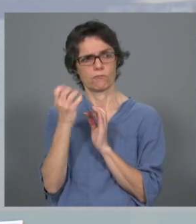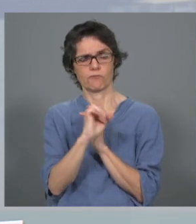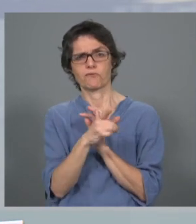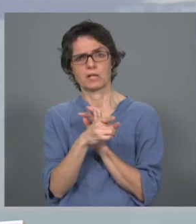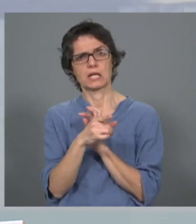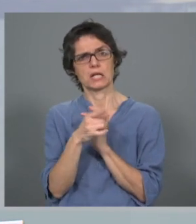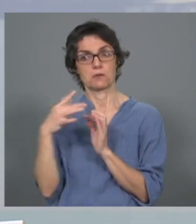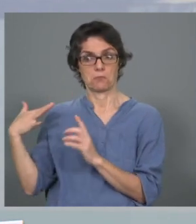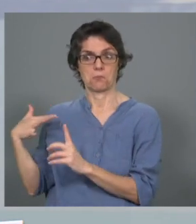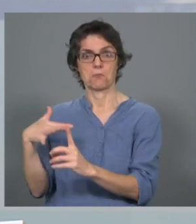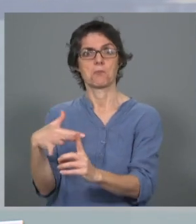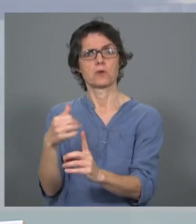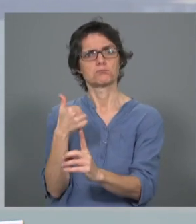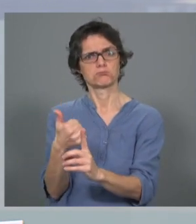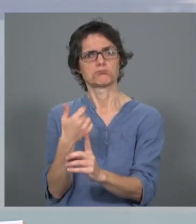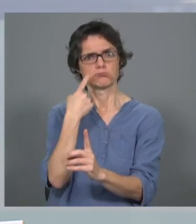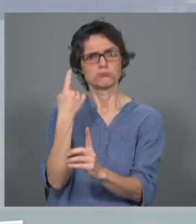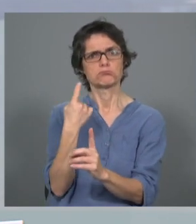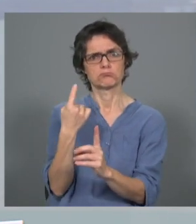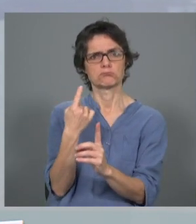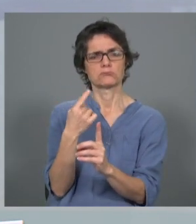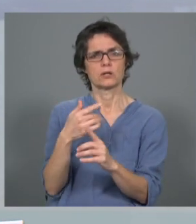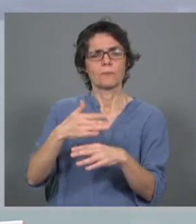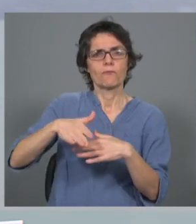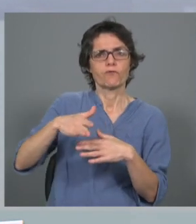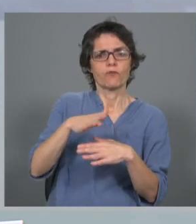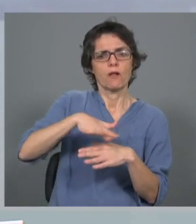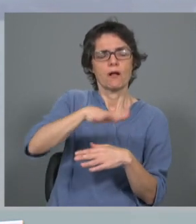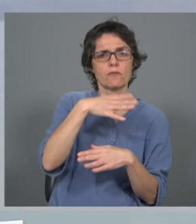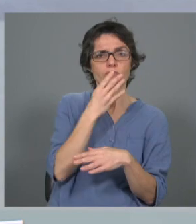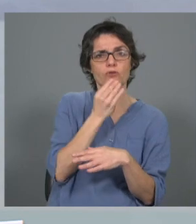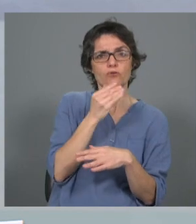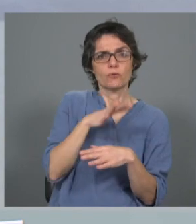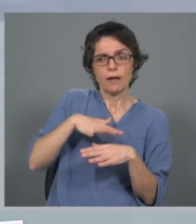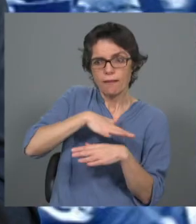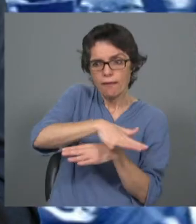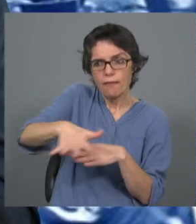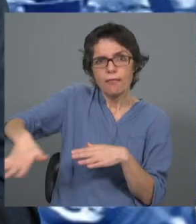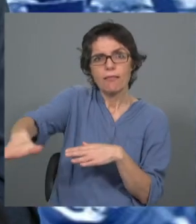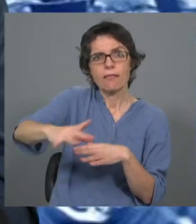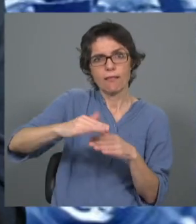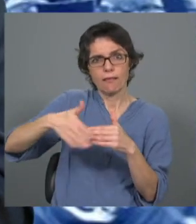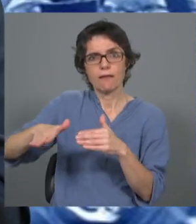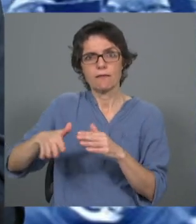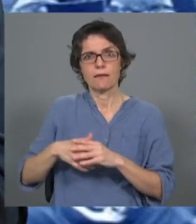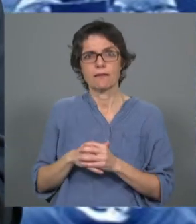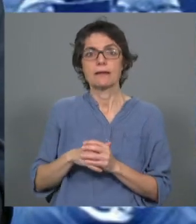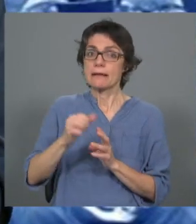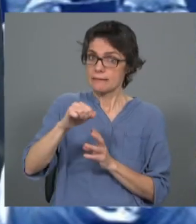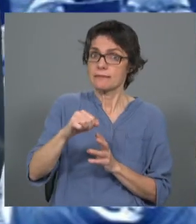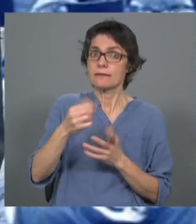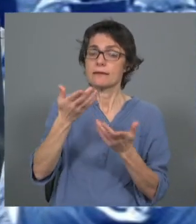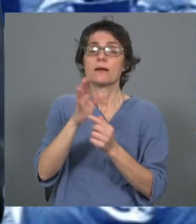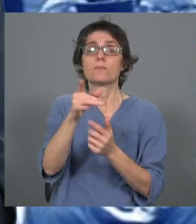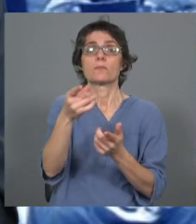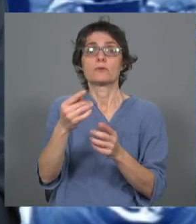apóstolo extraordinário fora do ambiente judaico, não é? Por toda aquela bacia do Mediterrâneo. E por isso a Igreja nasce